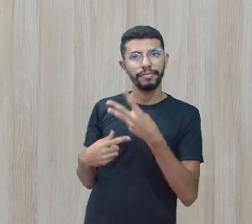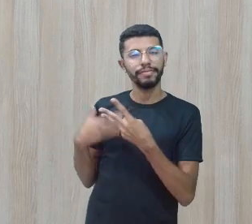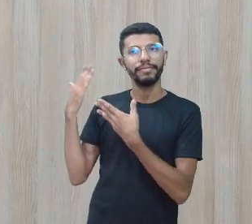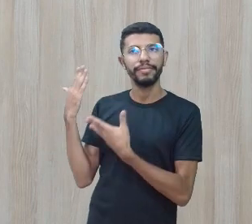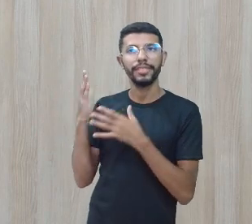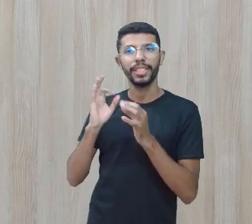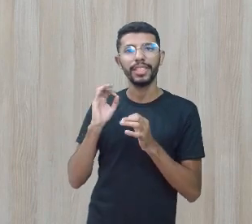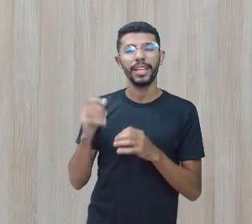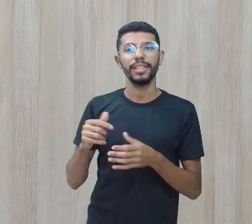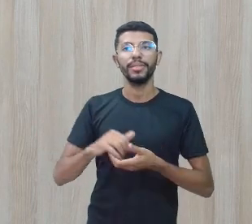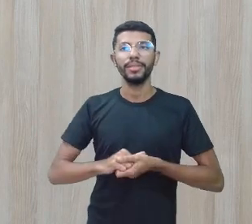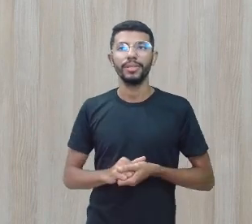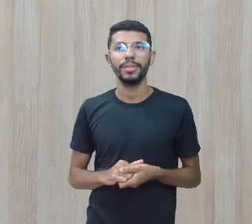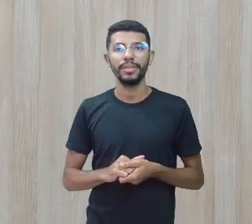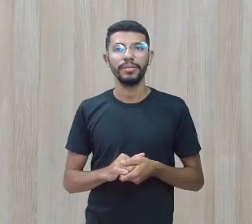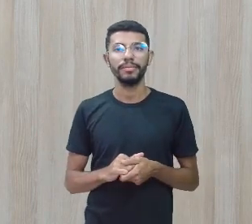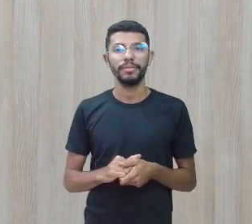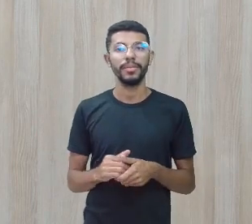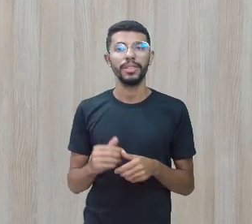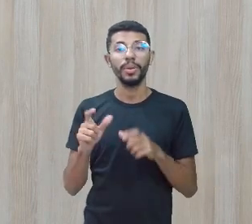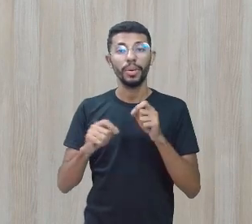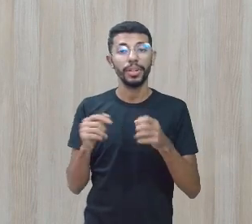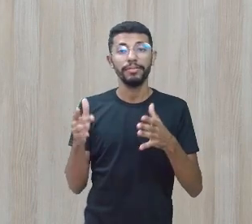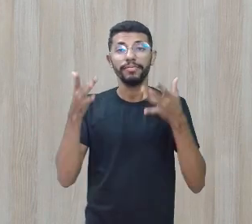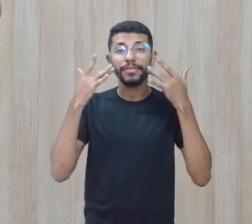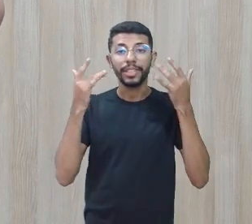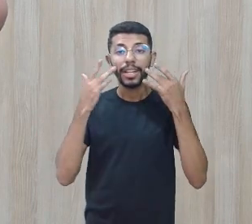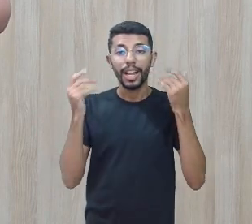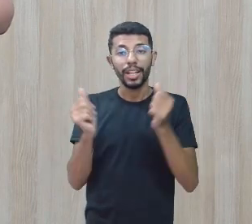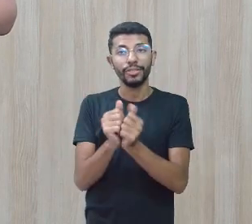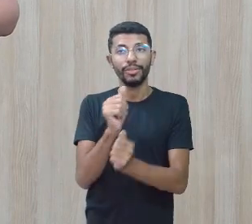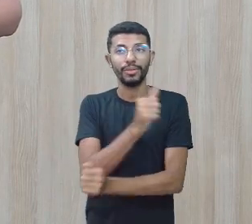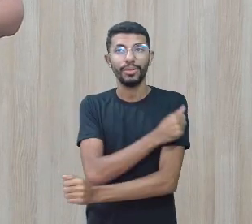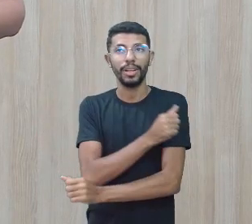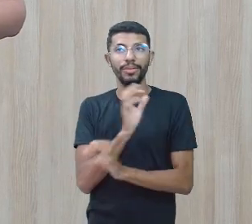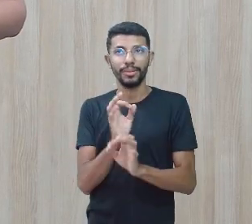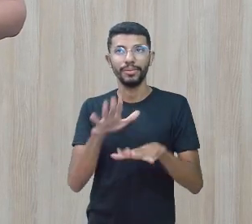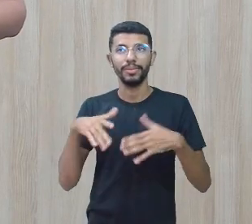proporcione ou sugira peças teatrais com esse estudante.